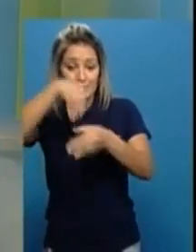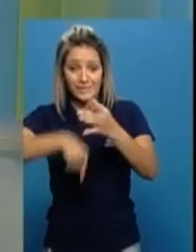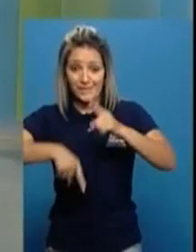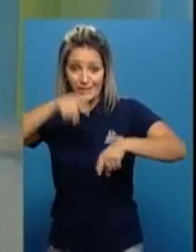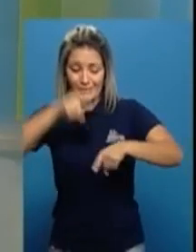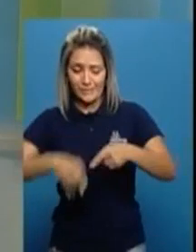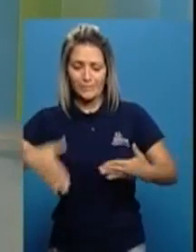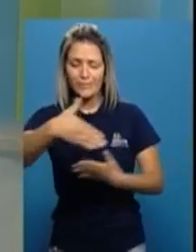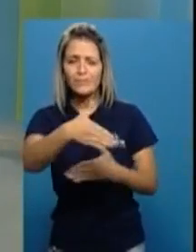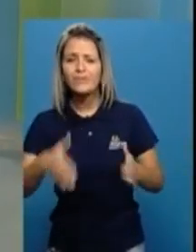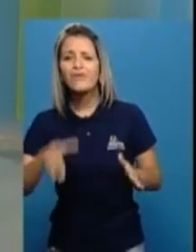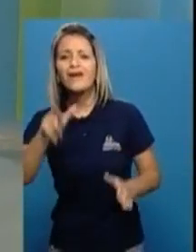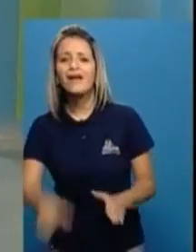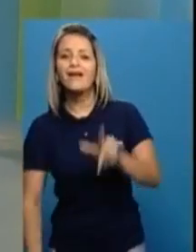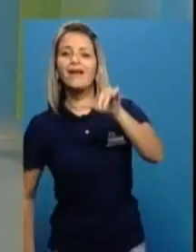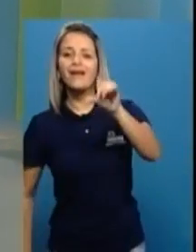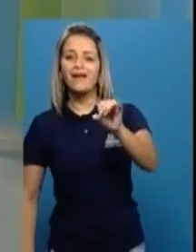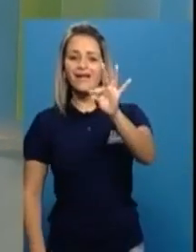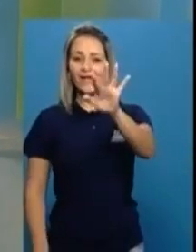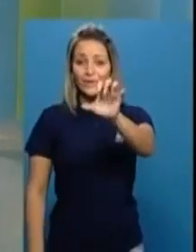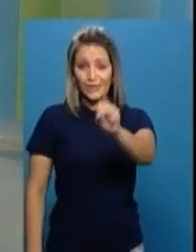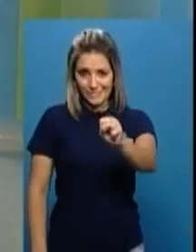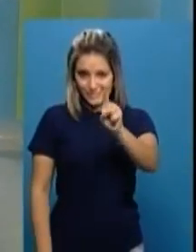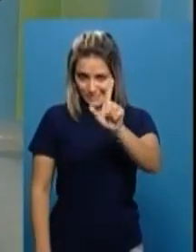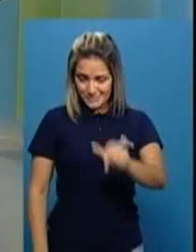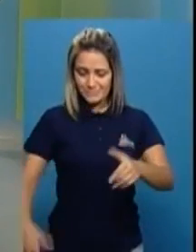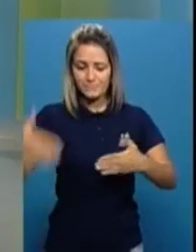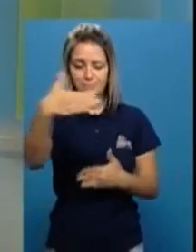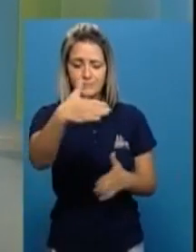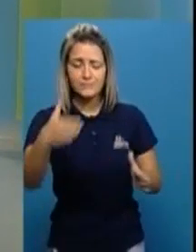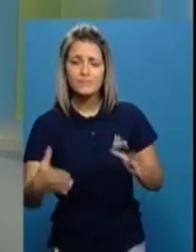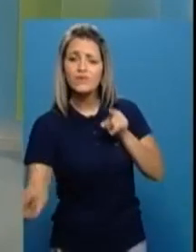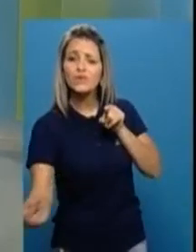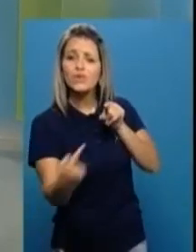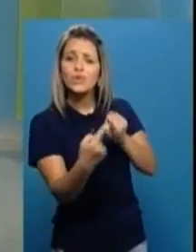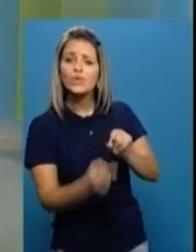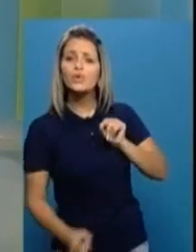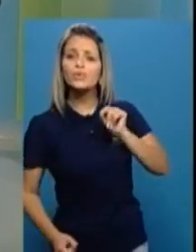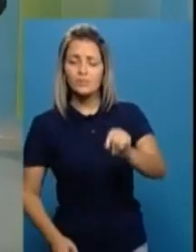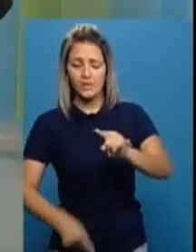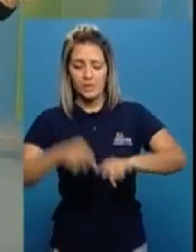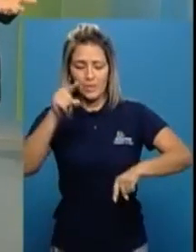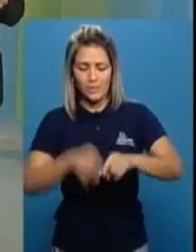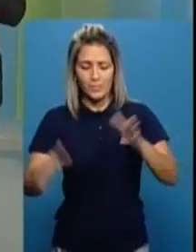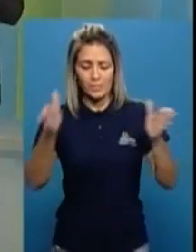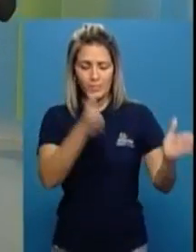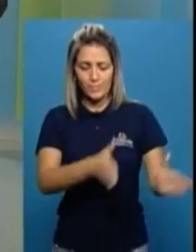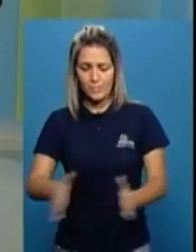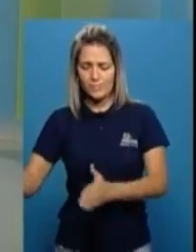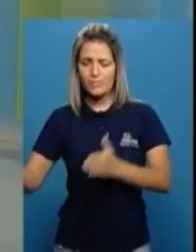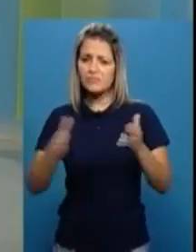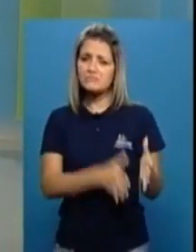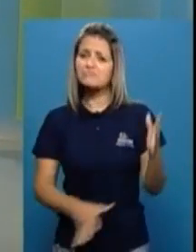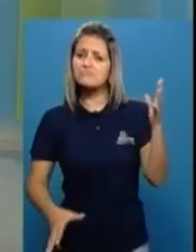em lotes, começando por esse daqui, ele tem como característica a produção de um volume médio de bens